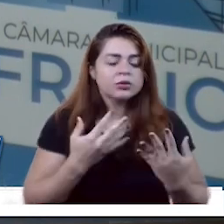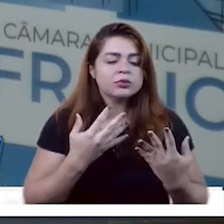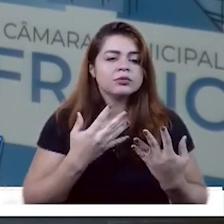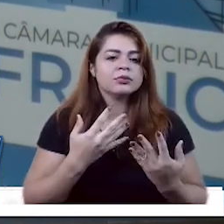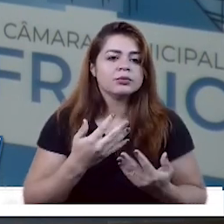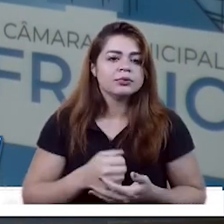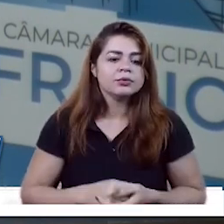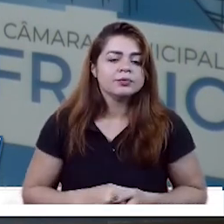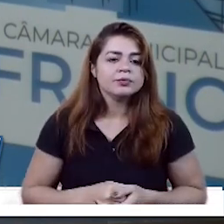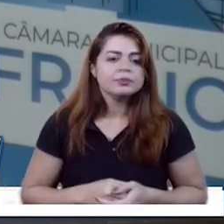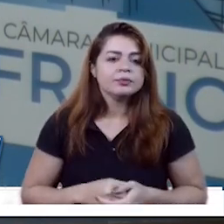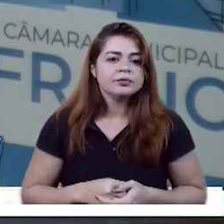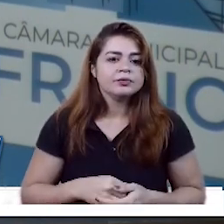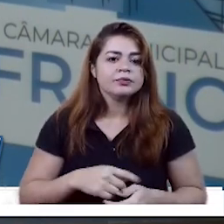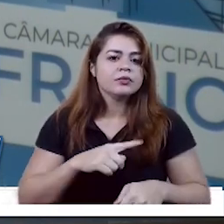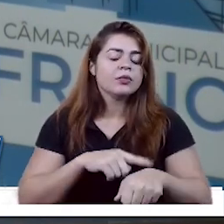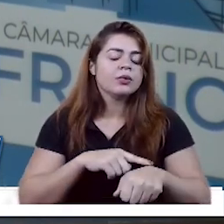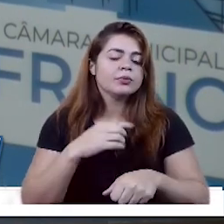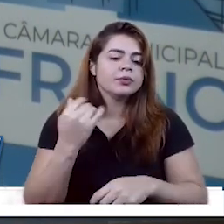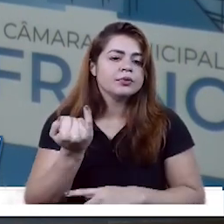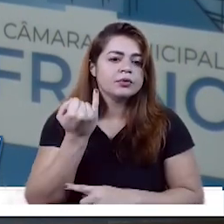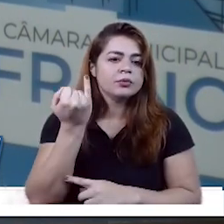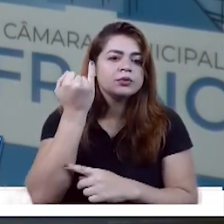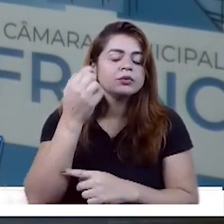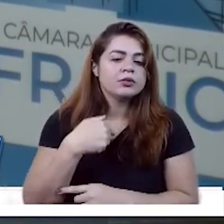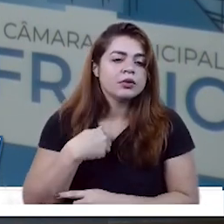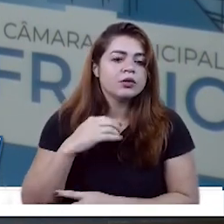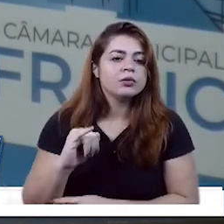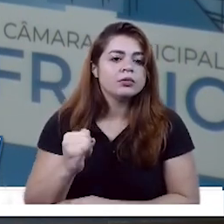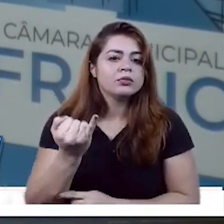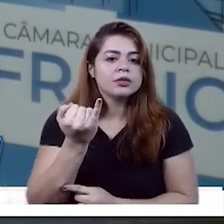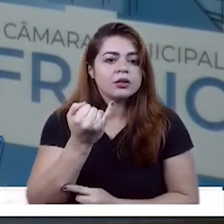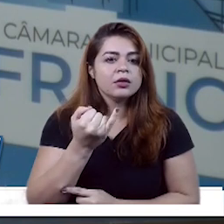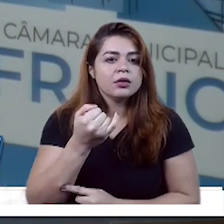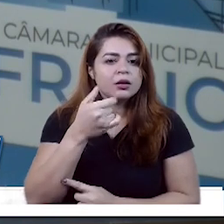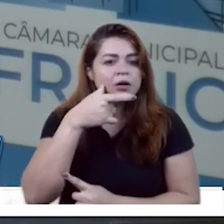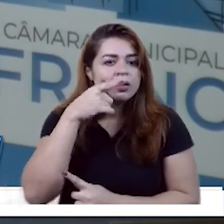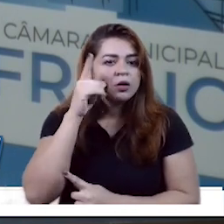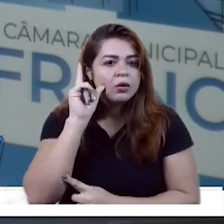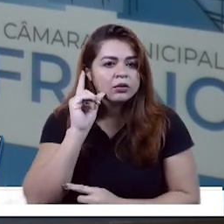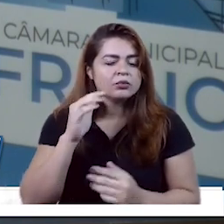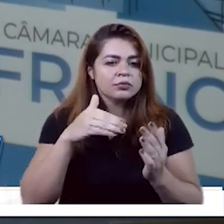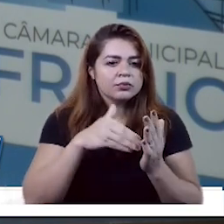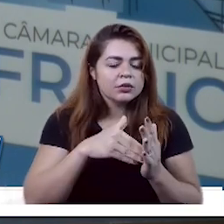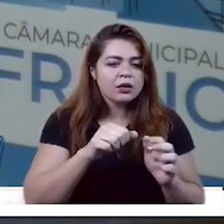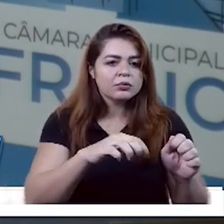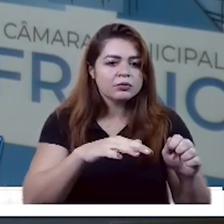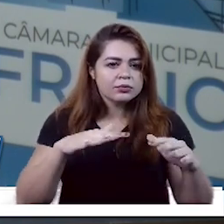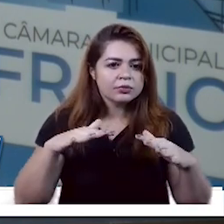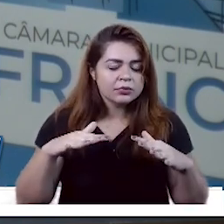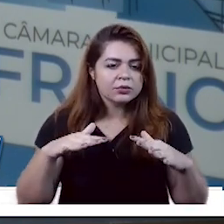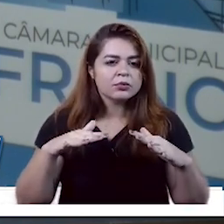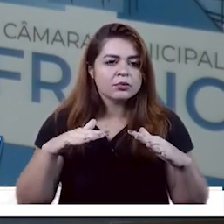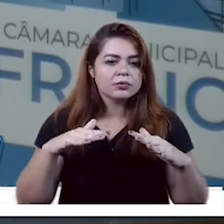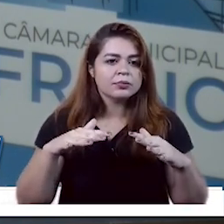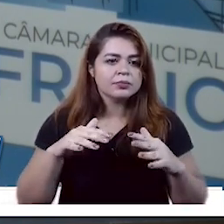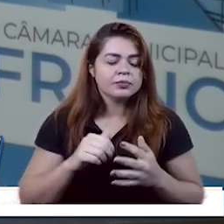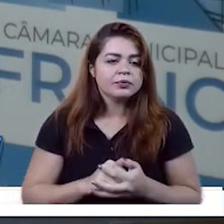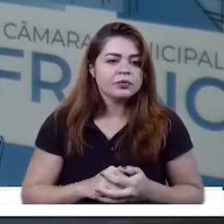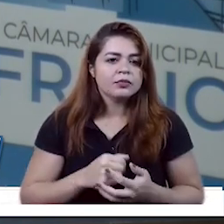muito importante. Eu aproveitei ontem no final da sessão para falar inclusive sobre